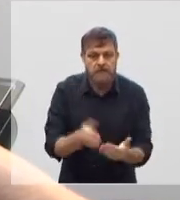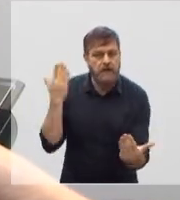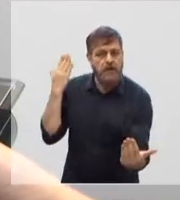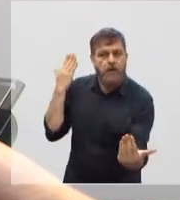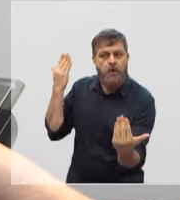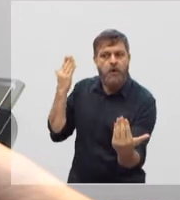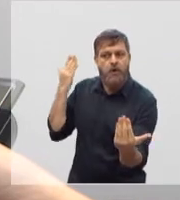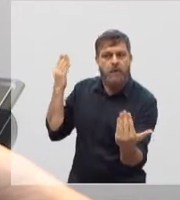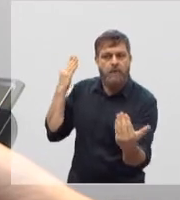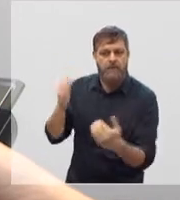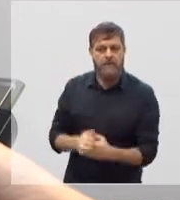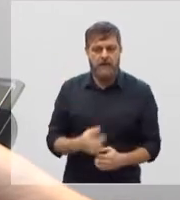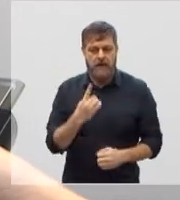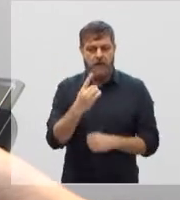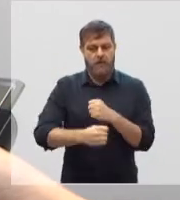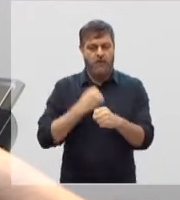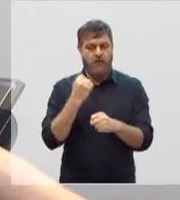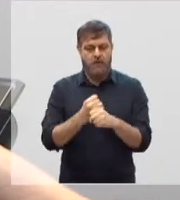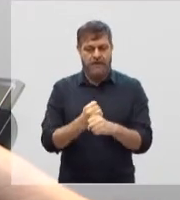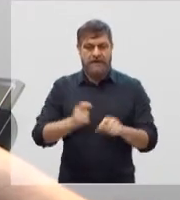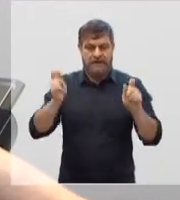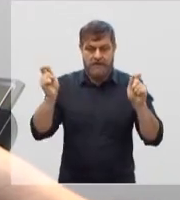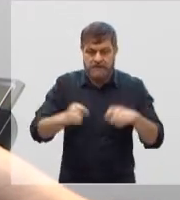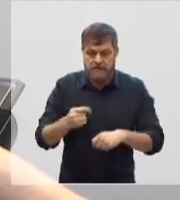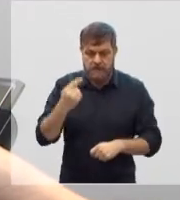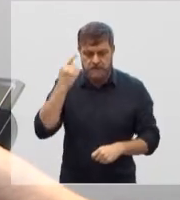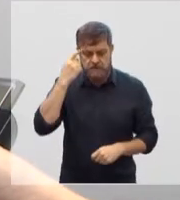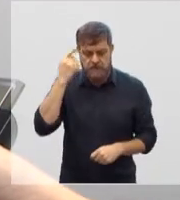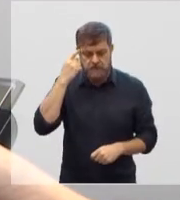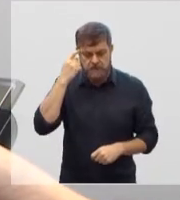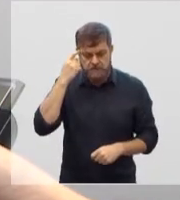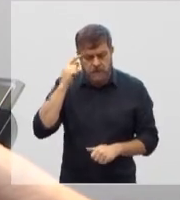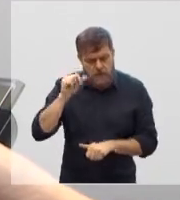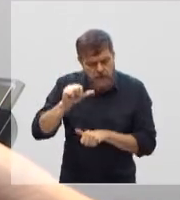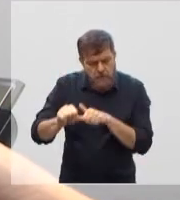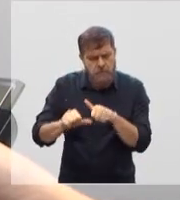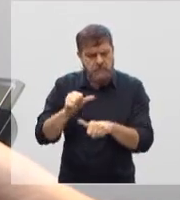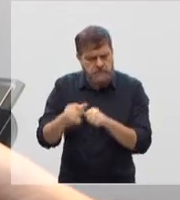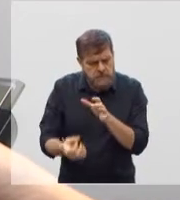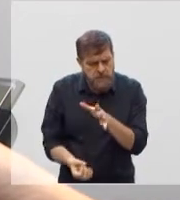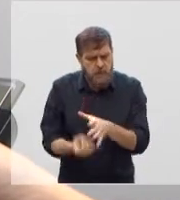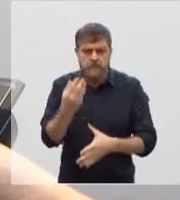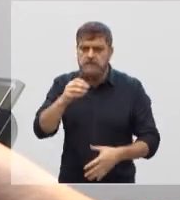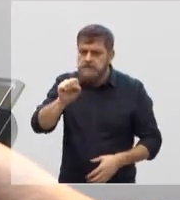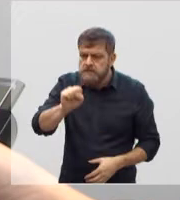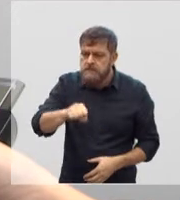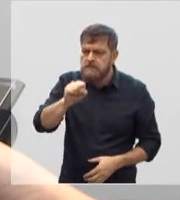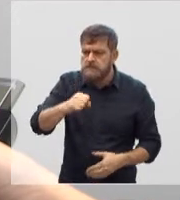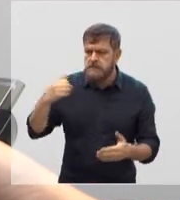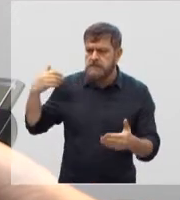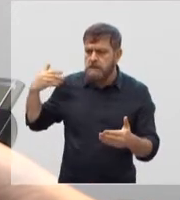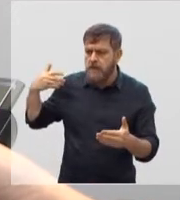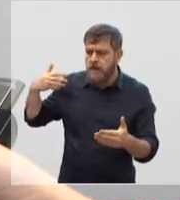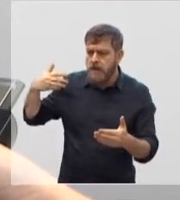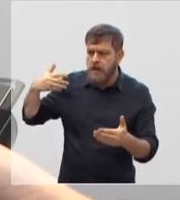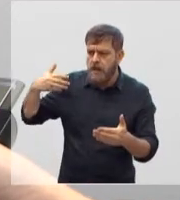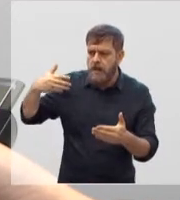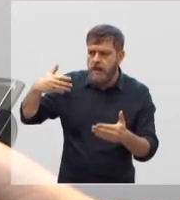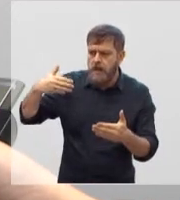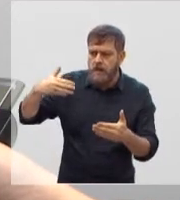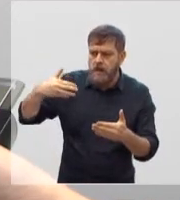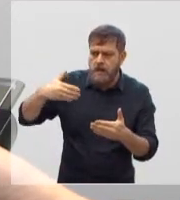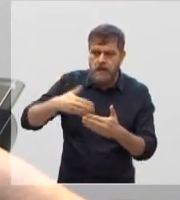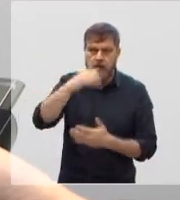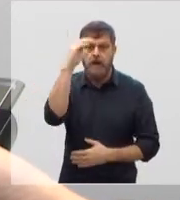agora. Um ano talvez já seja suficiente para ela perceber quantas mudanças ocorreram nesses últimos anos